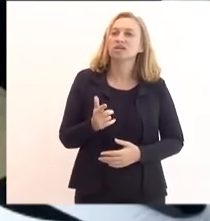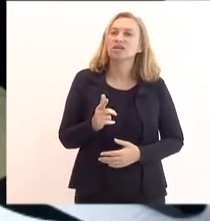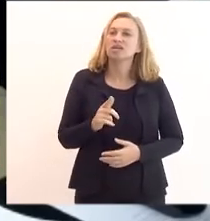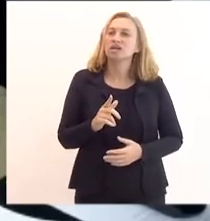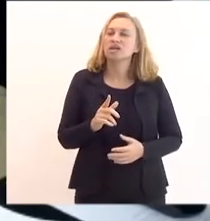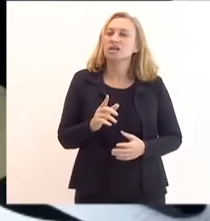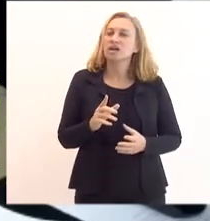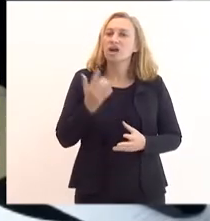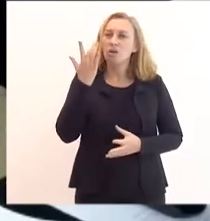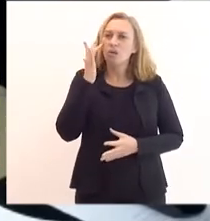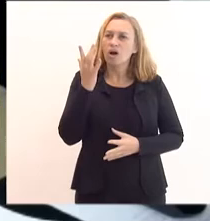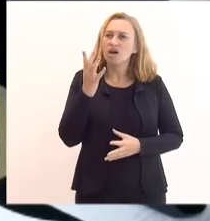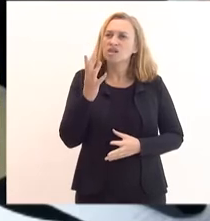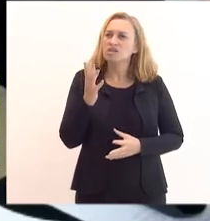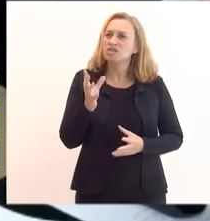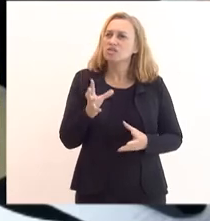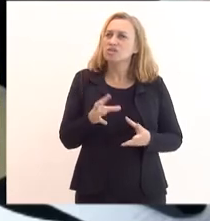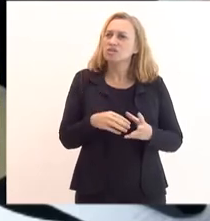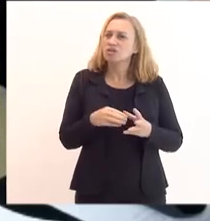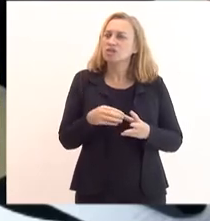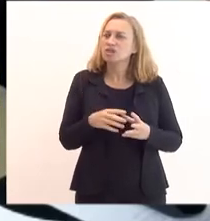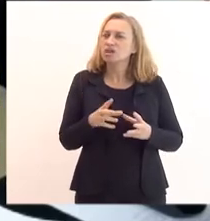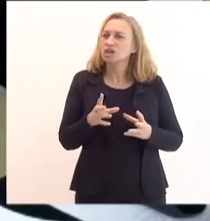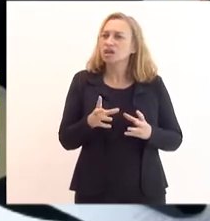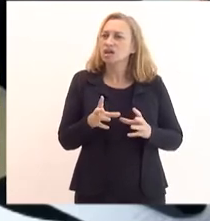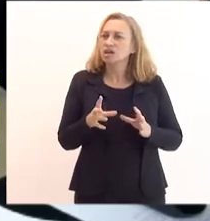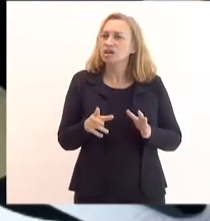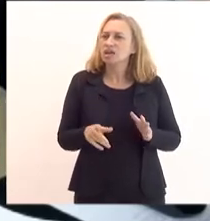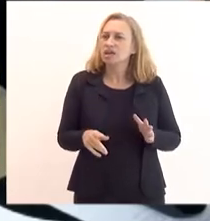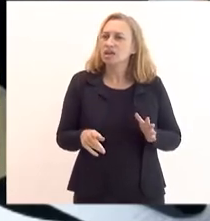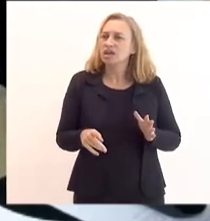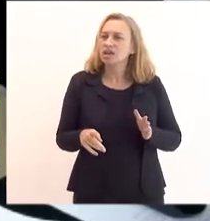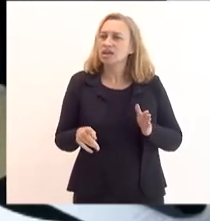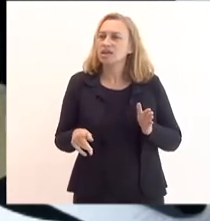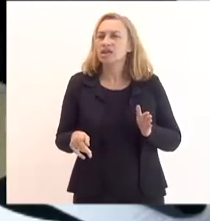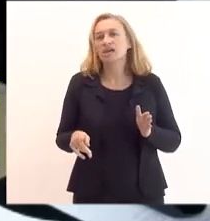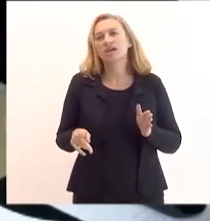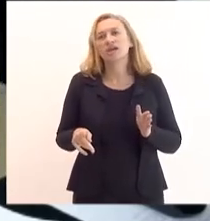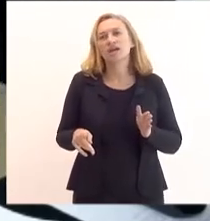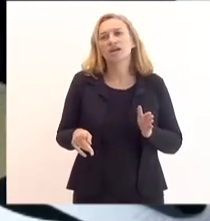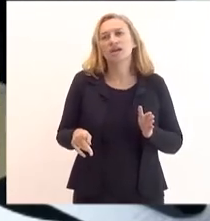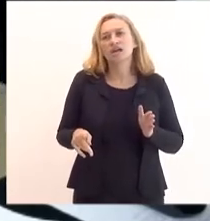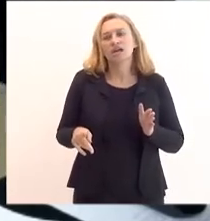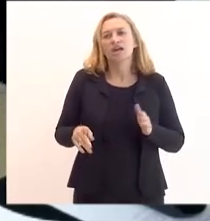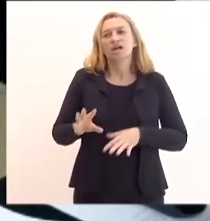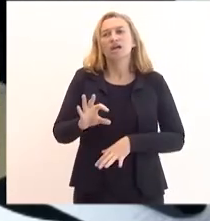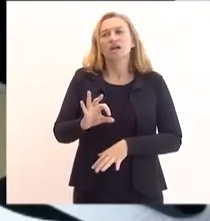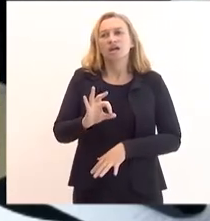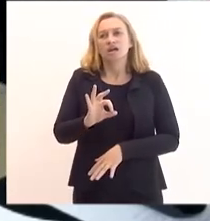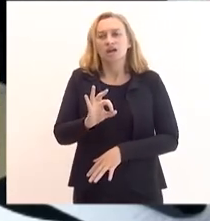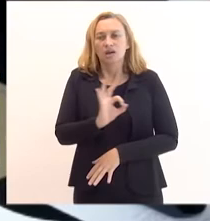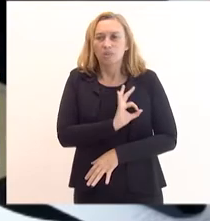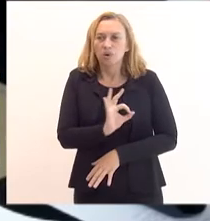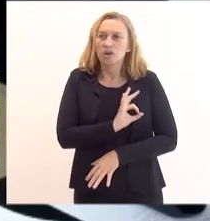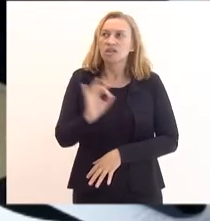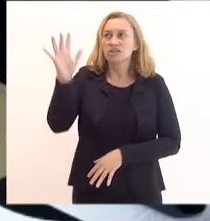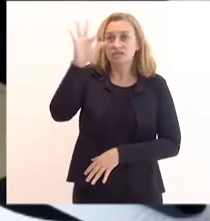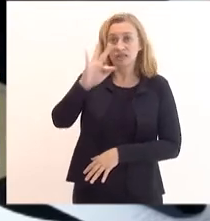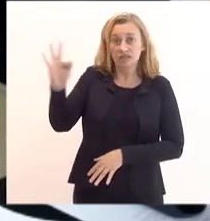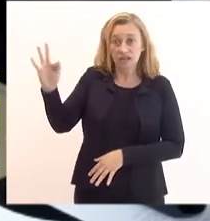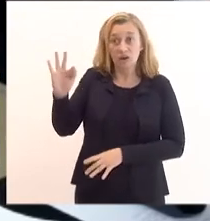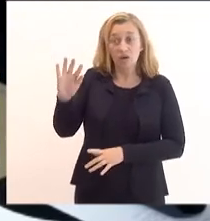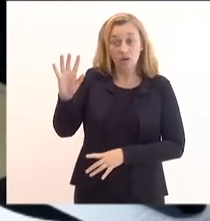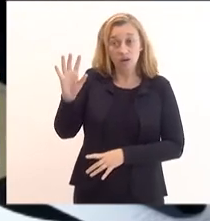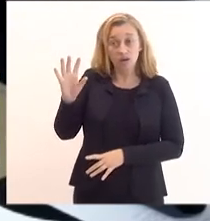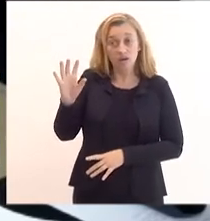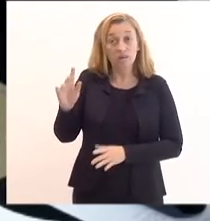foge, a meu ver, à competência do ente estadual. Né? É preciso que a Polícia Federal, ou em certas circunstâncias, o